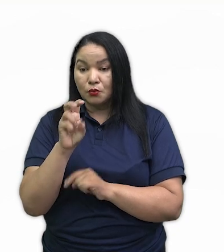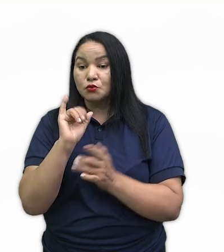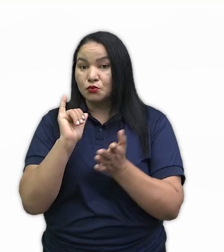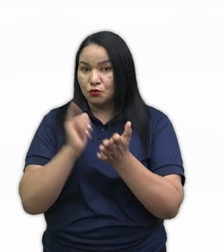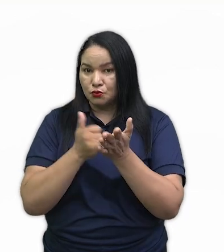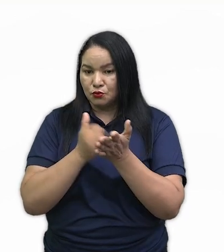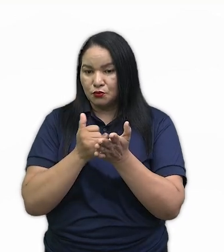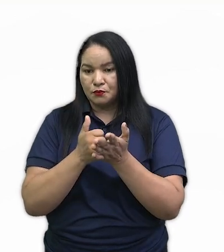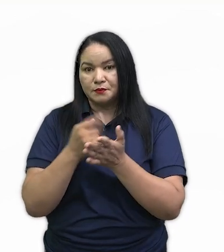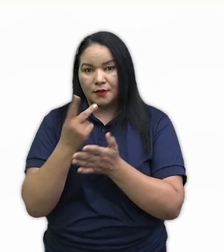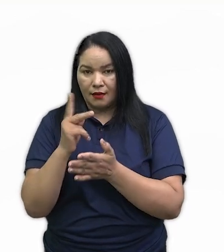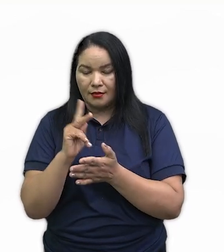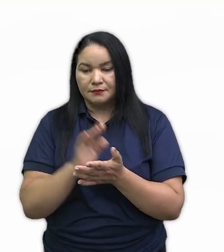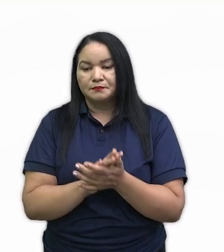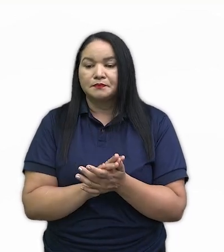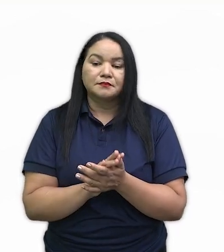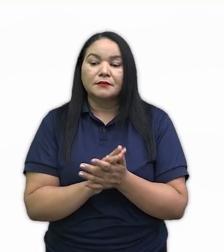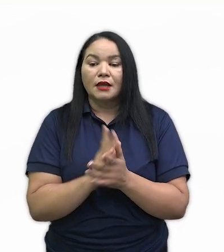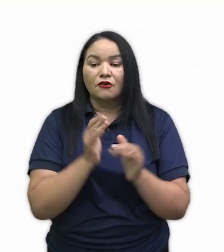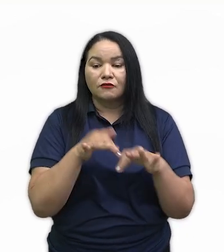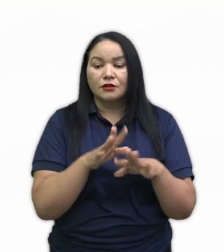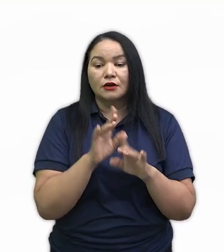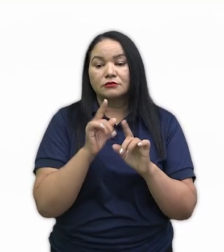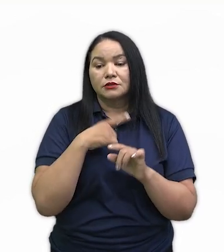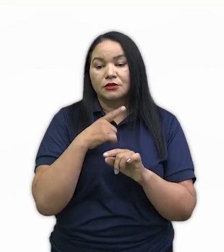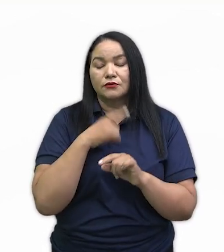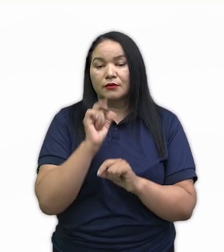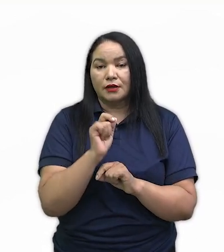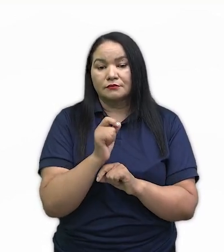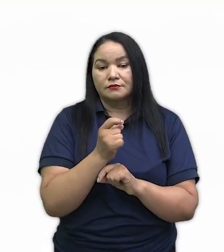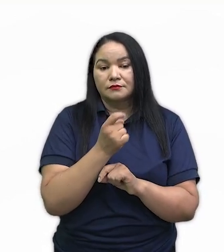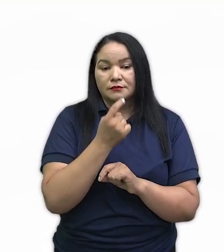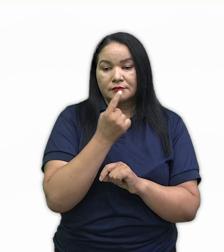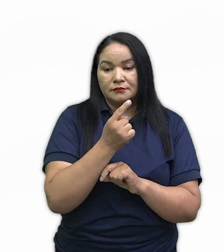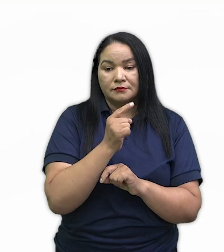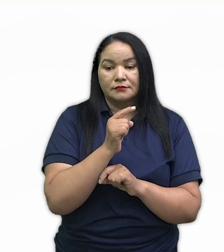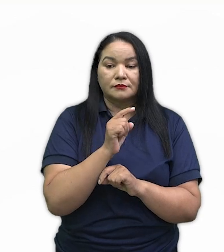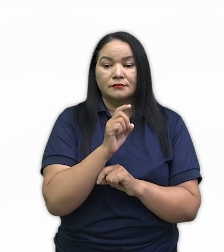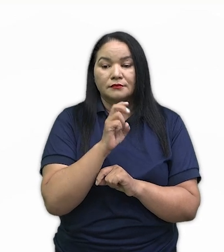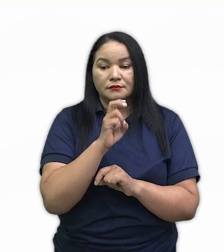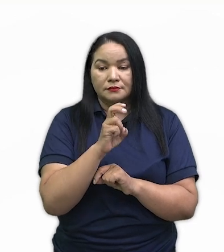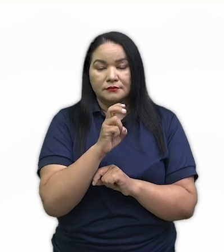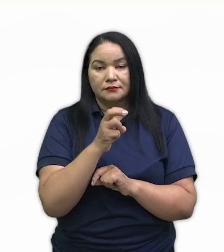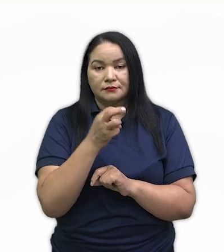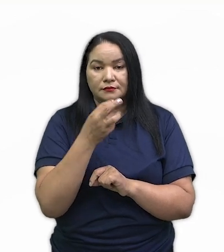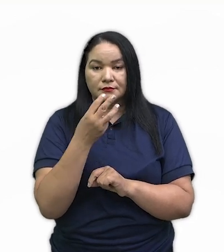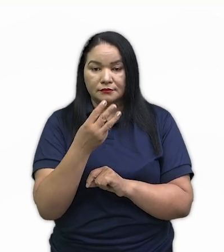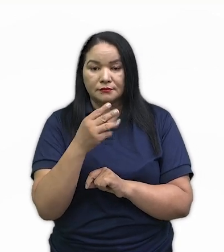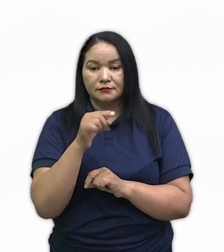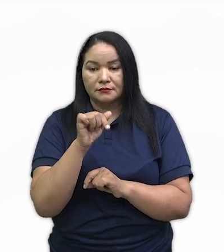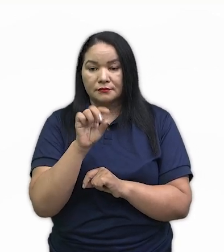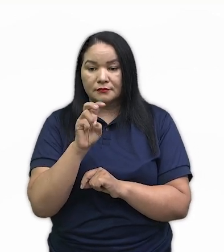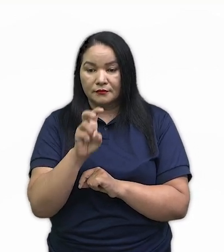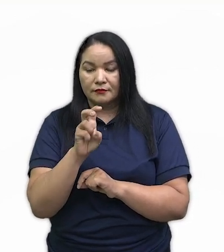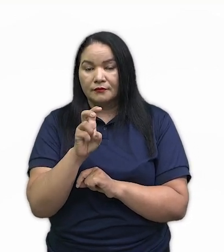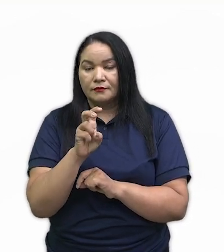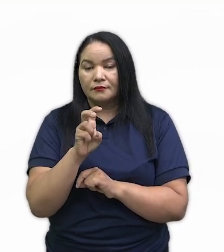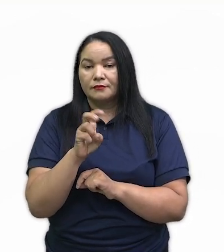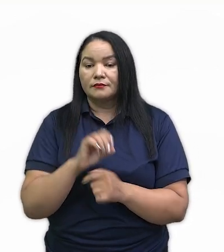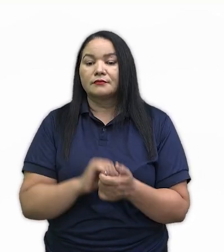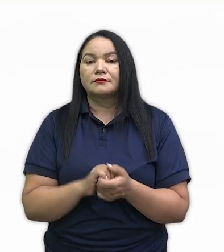R$375. Ou seja, no final das contas, ela vai receber um valor total equivalente